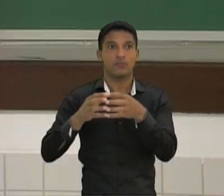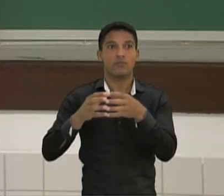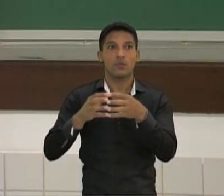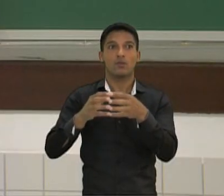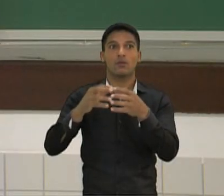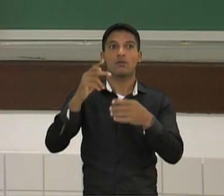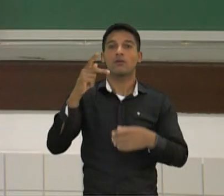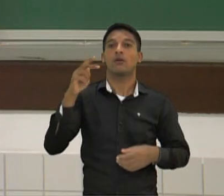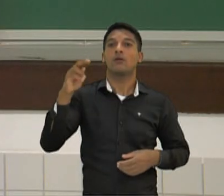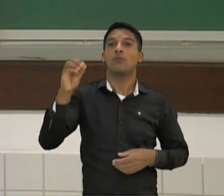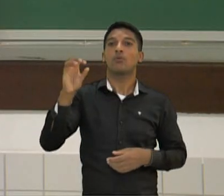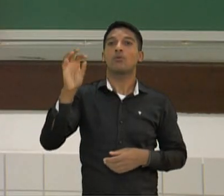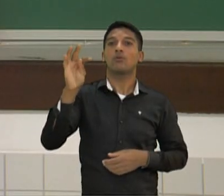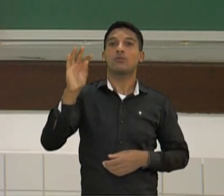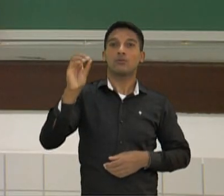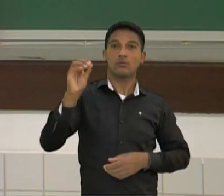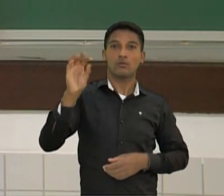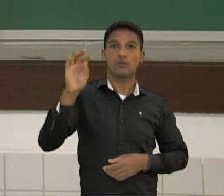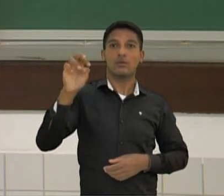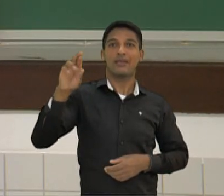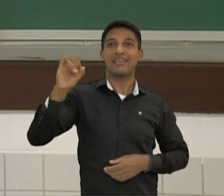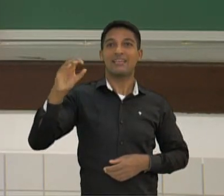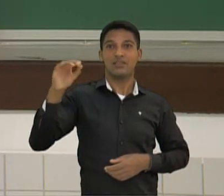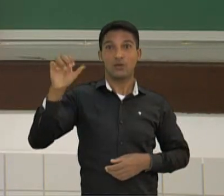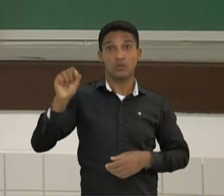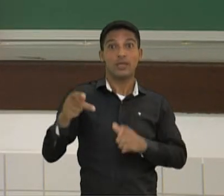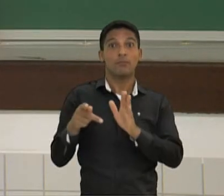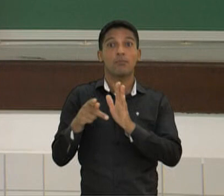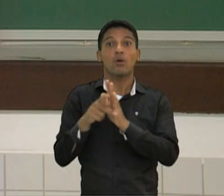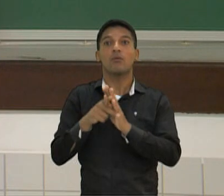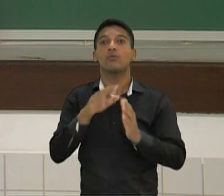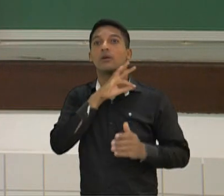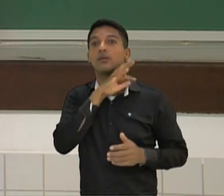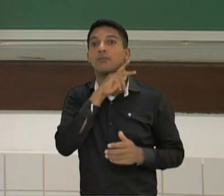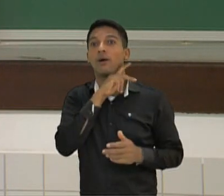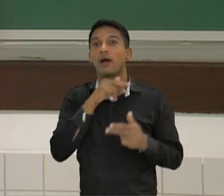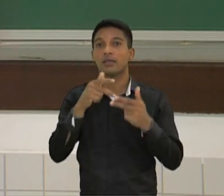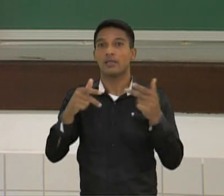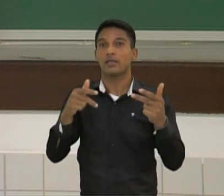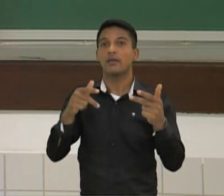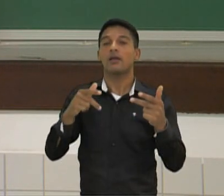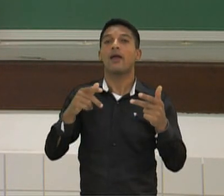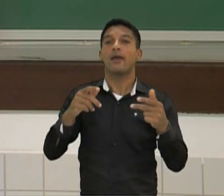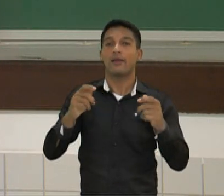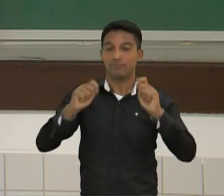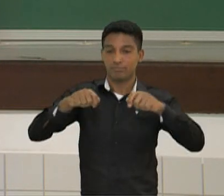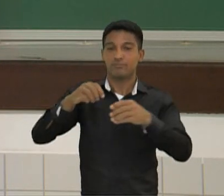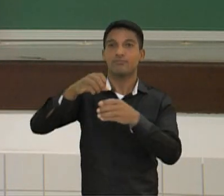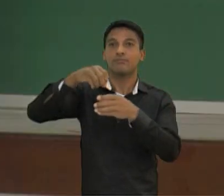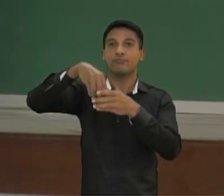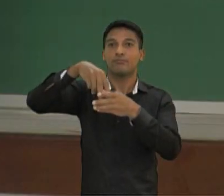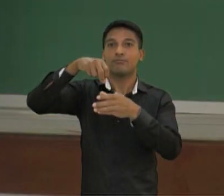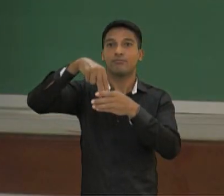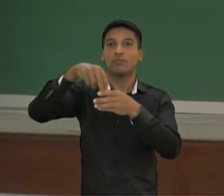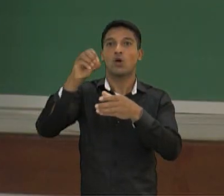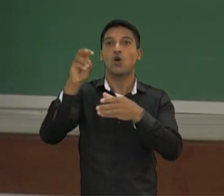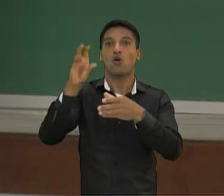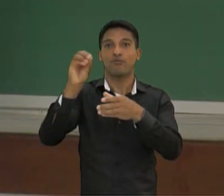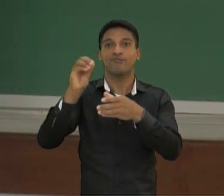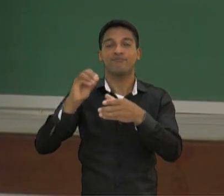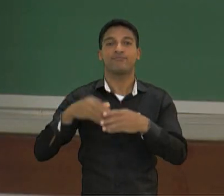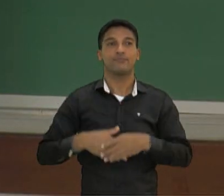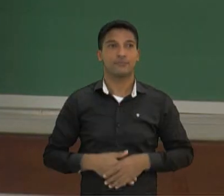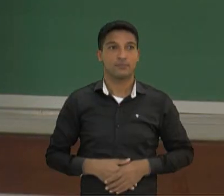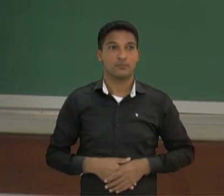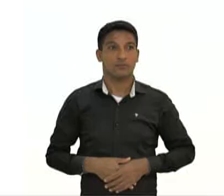a gente vai acompanhar o nosso quiz e o nosso exercício para a gente poder finalizar. Vamos lá? Então eu trouxe aqui para vocês o nosso terceiro quiz. Acompanhem